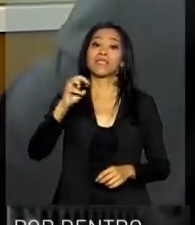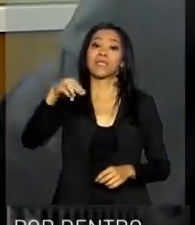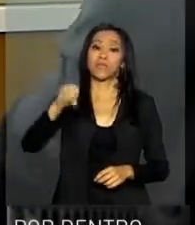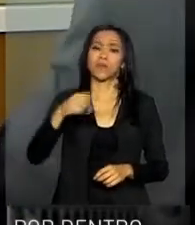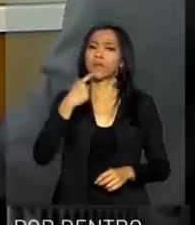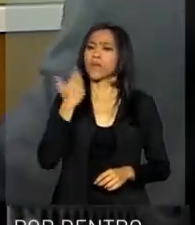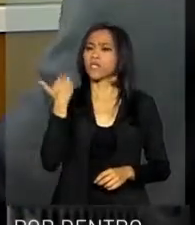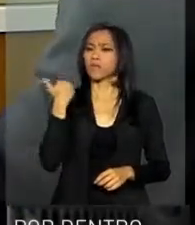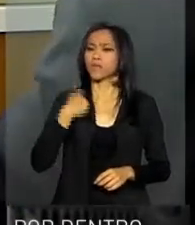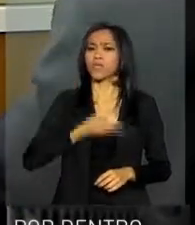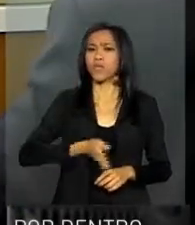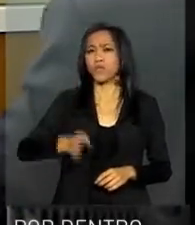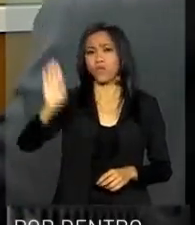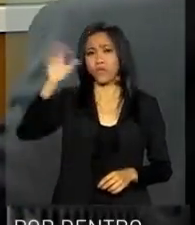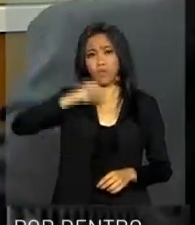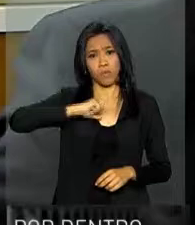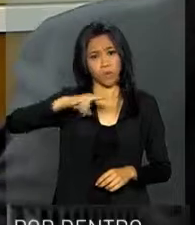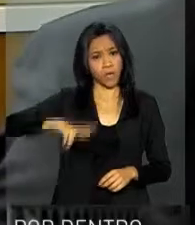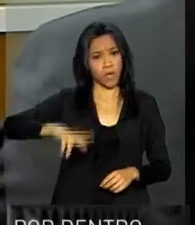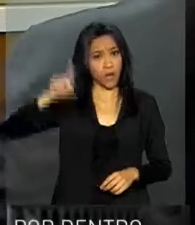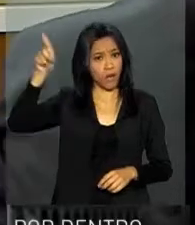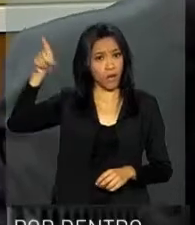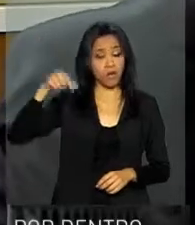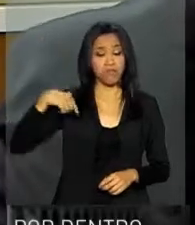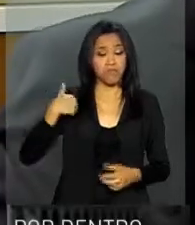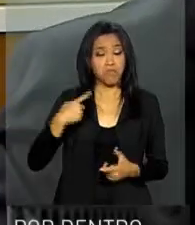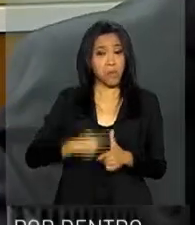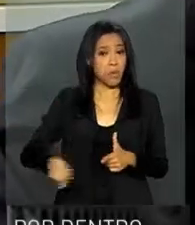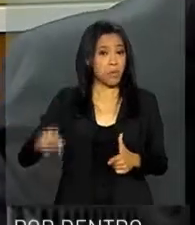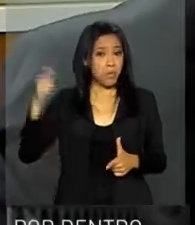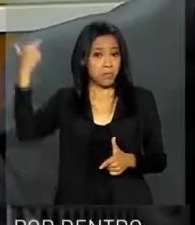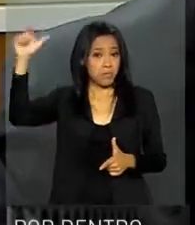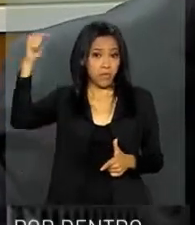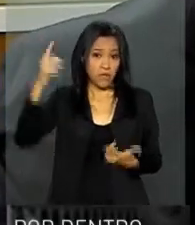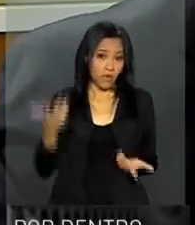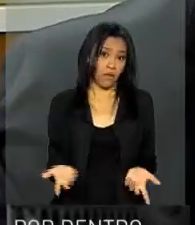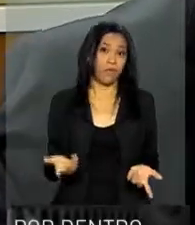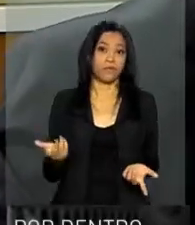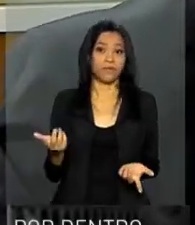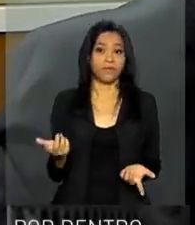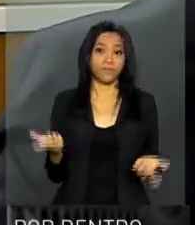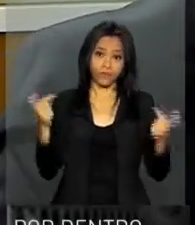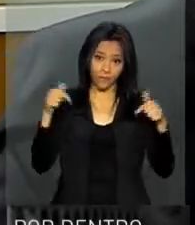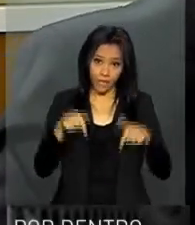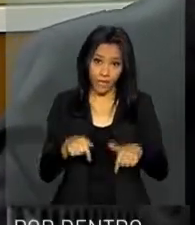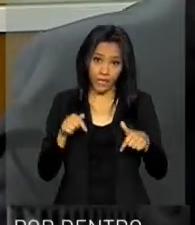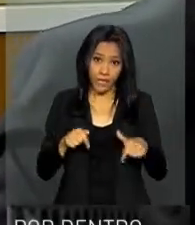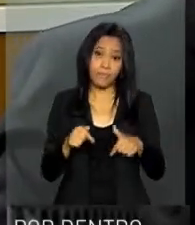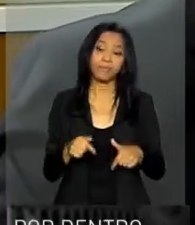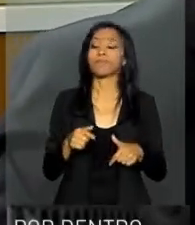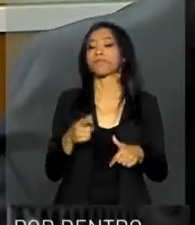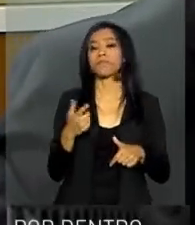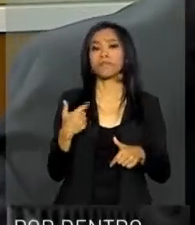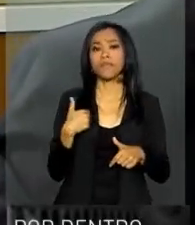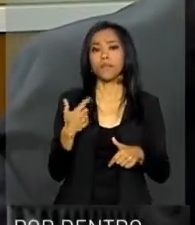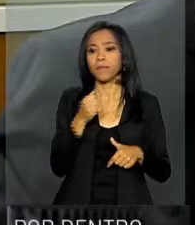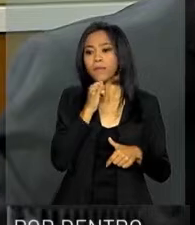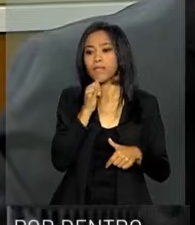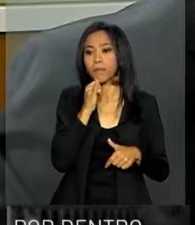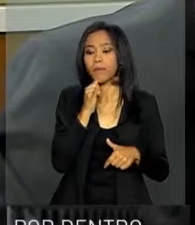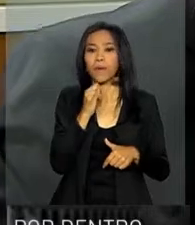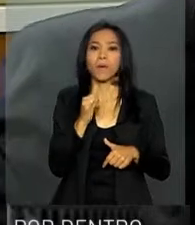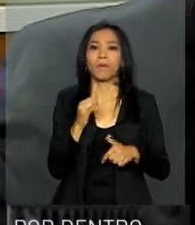e não há problema nenhum e e aqui a receita federal já entendeu isso você não queremos um uma casa de jogo em cada esquina